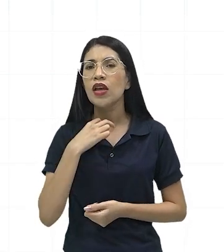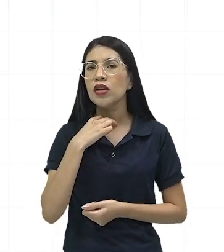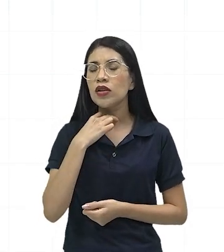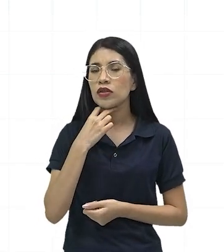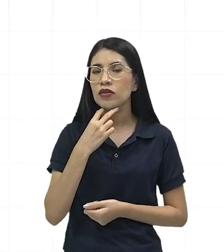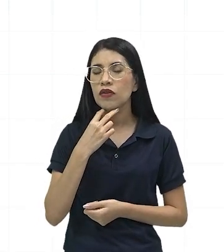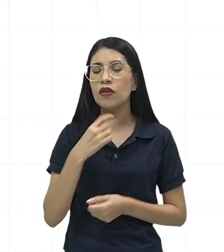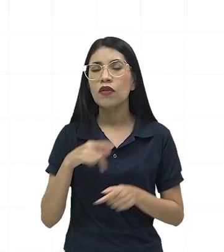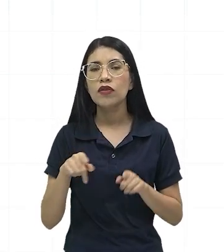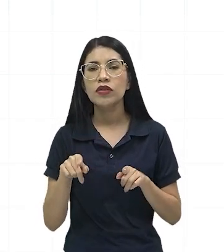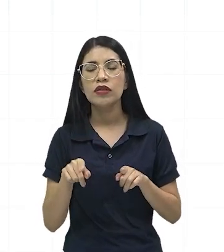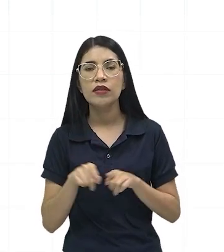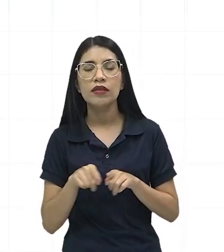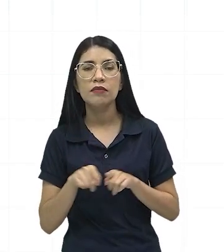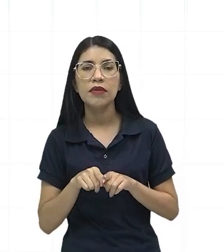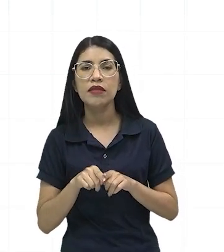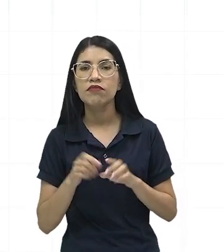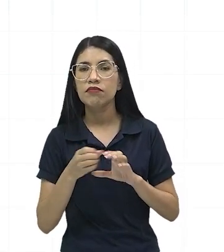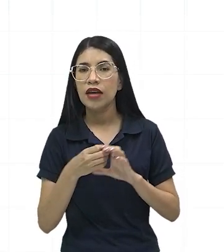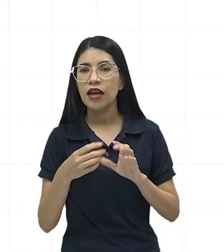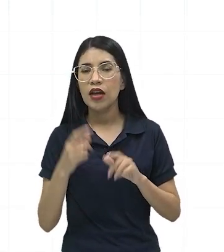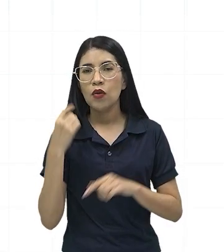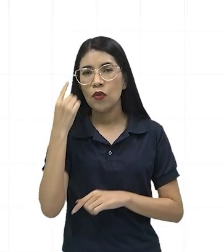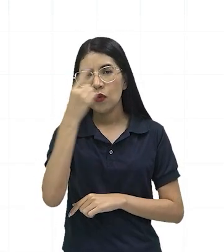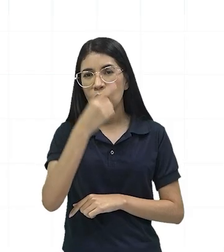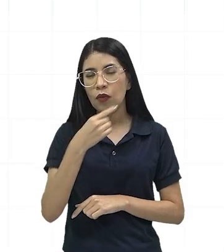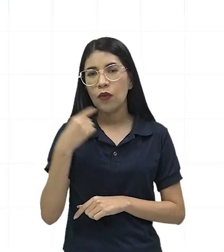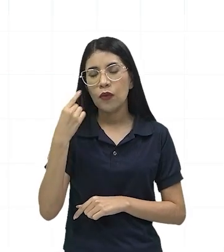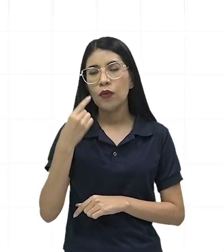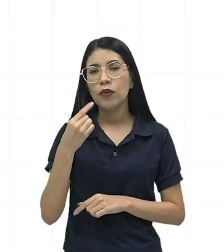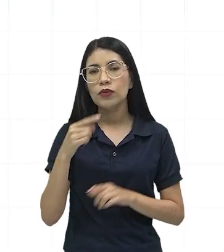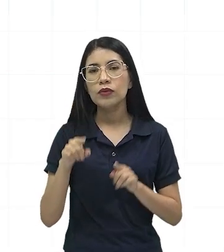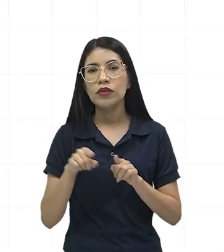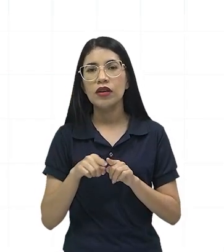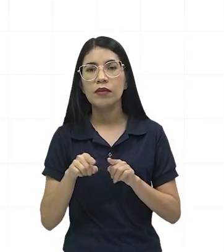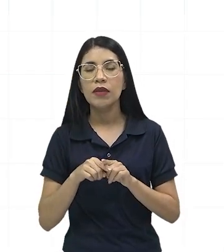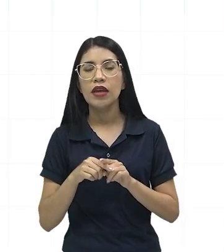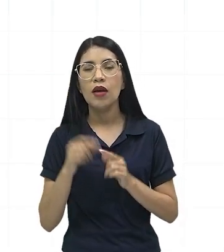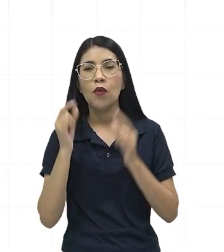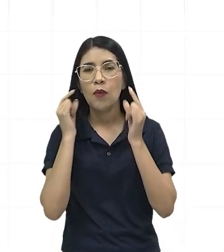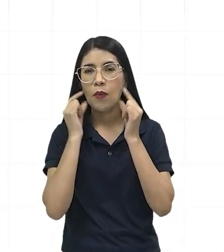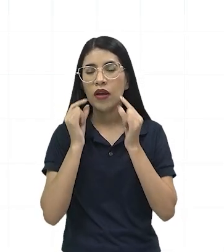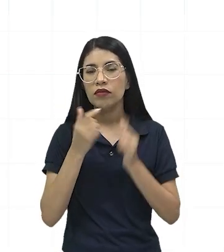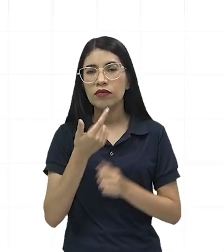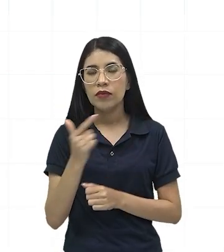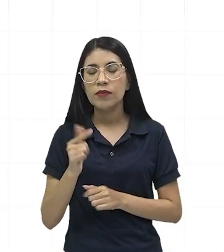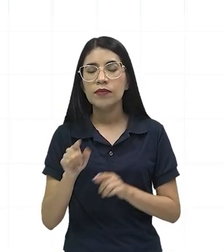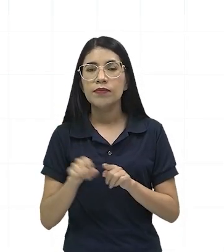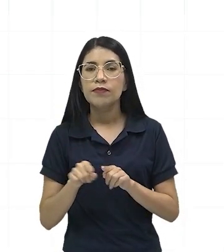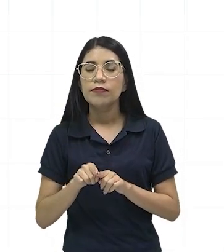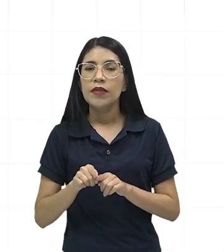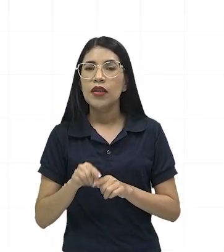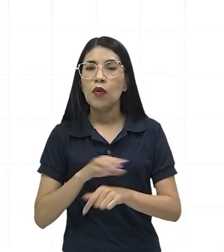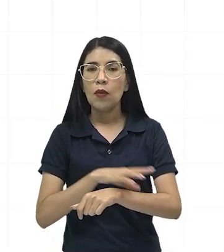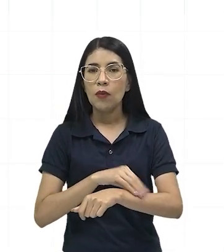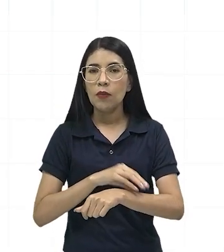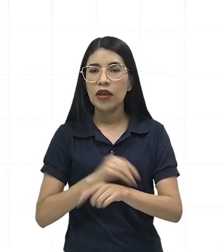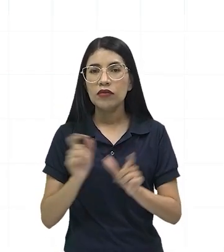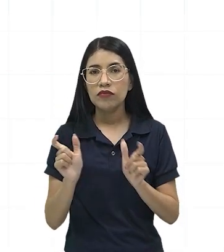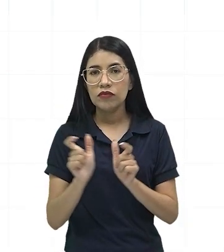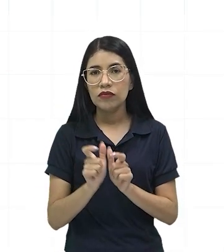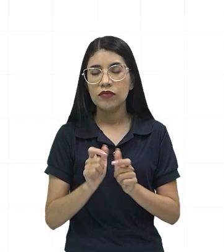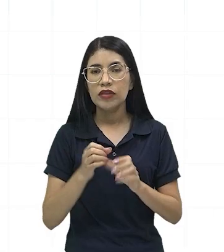A voz mais fina, são essas características, o rosto mais delicado, menor quantidade de pelo, são aí